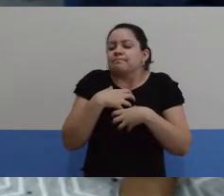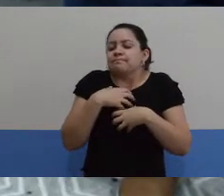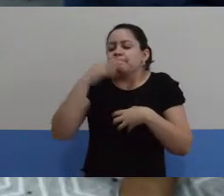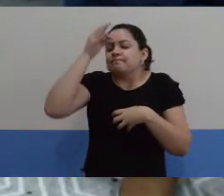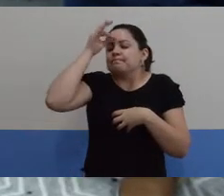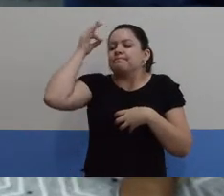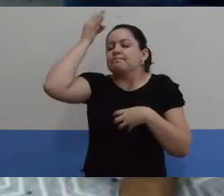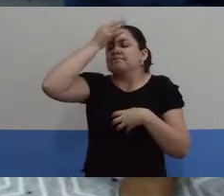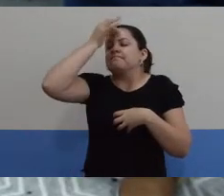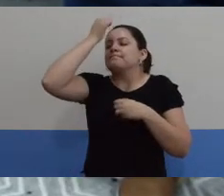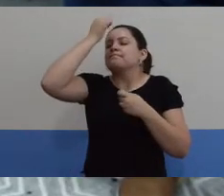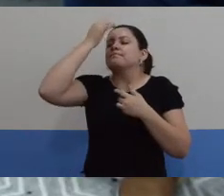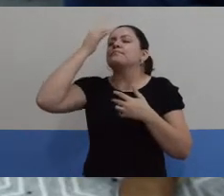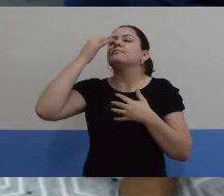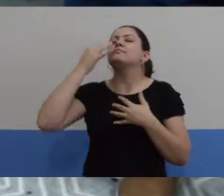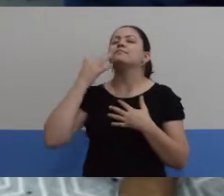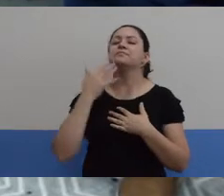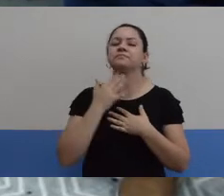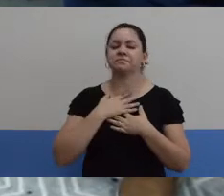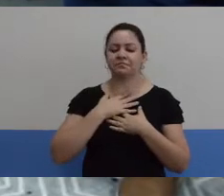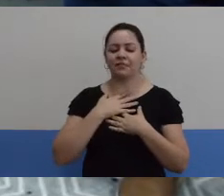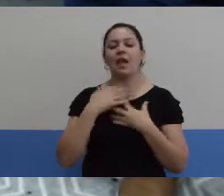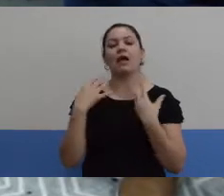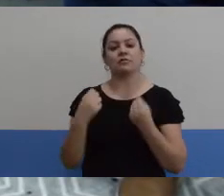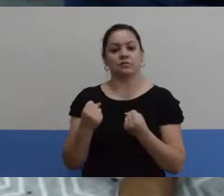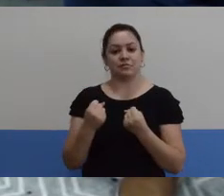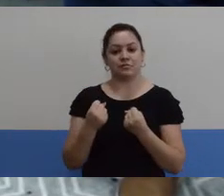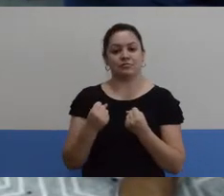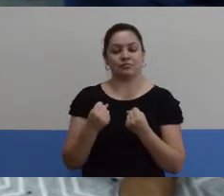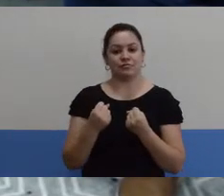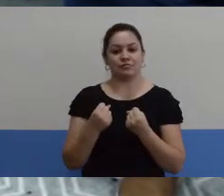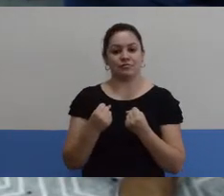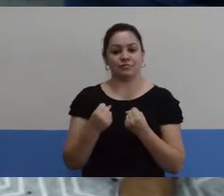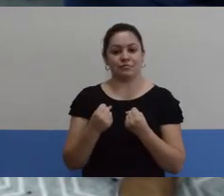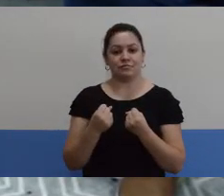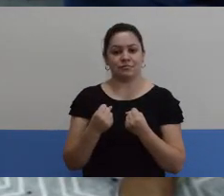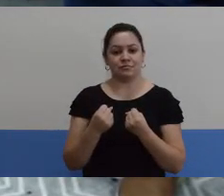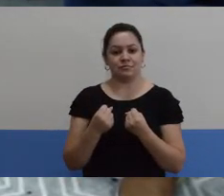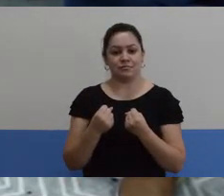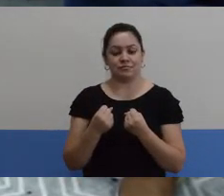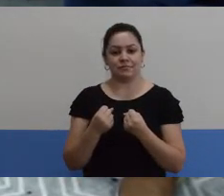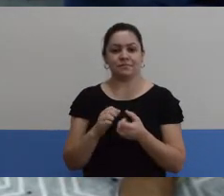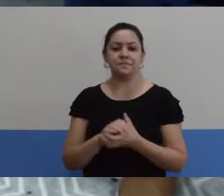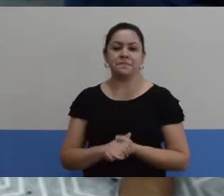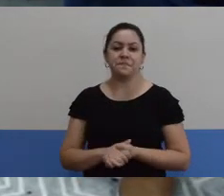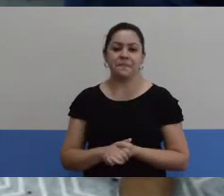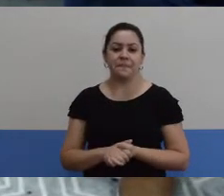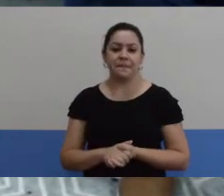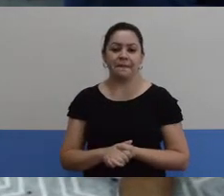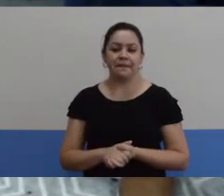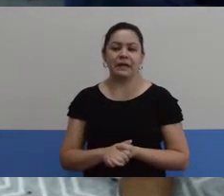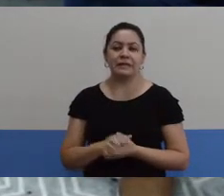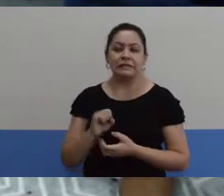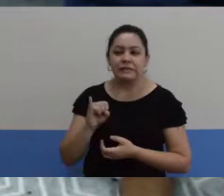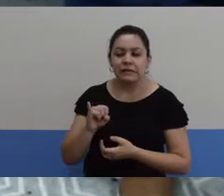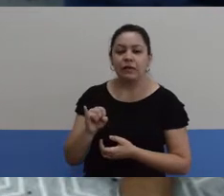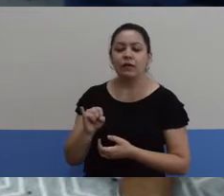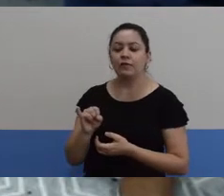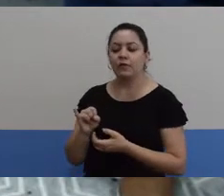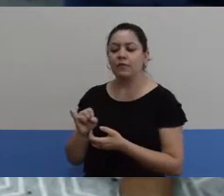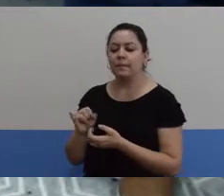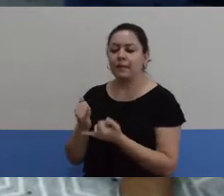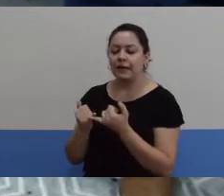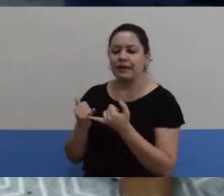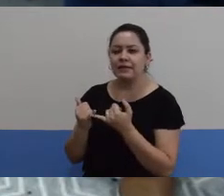as pessoas. E sabendo que ouvir é uma coisa, escutar é outra, né? Escutar é mais profundo, né? O ouvir a